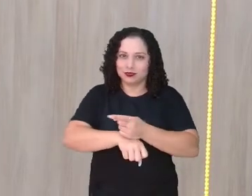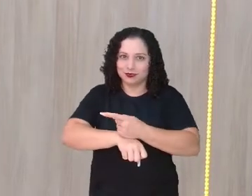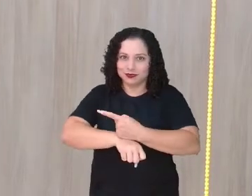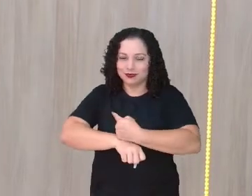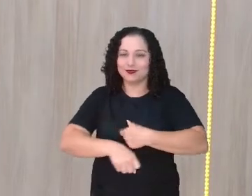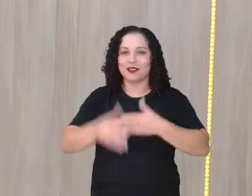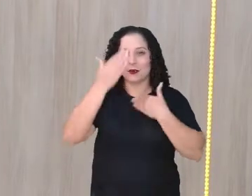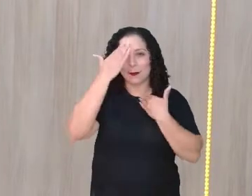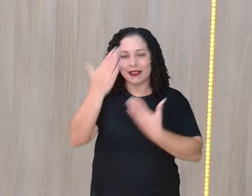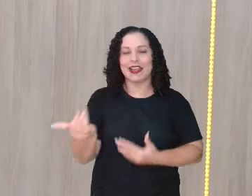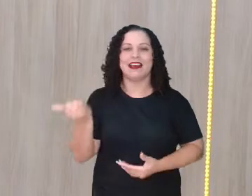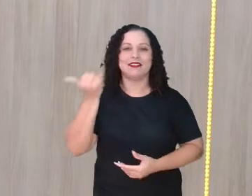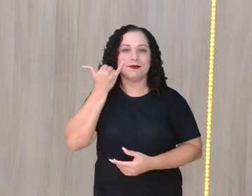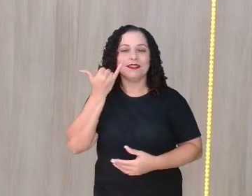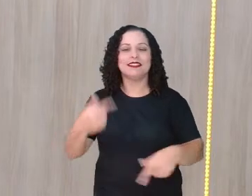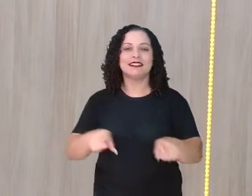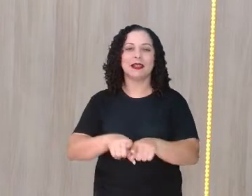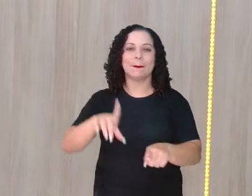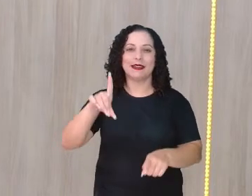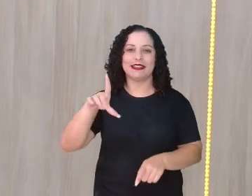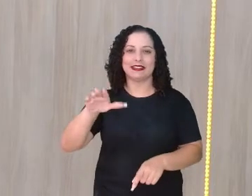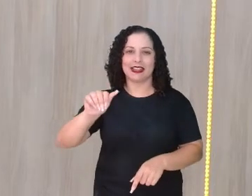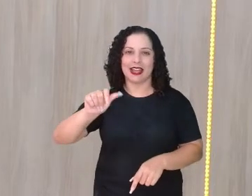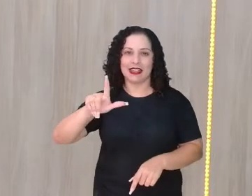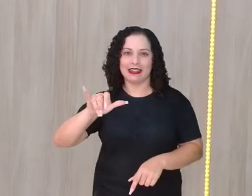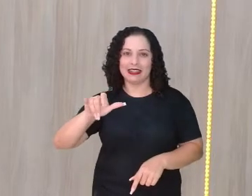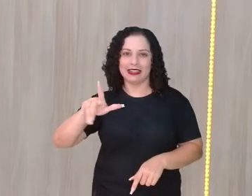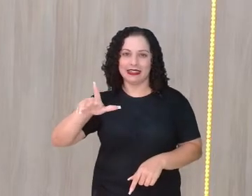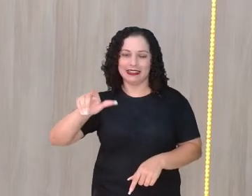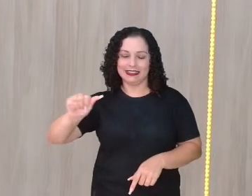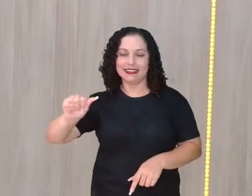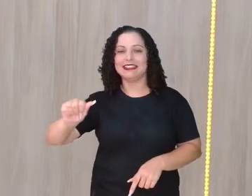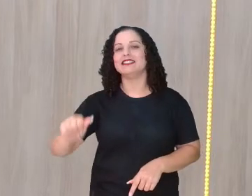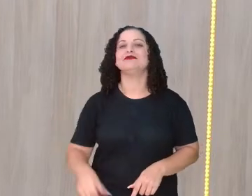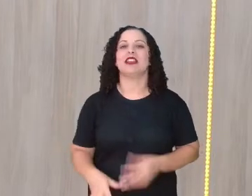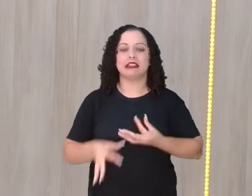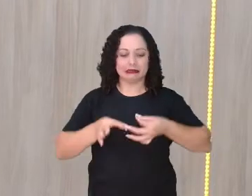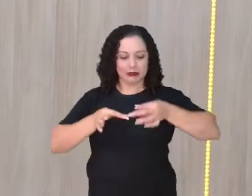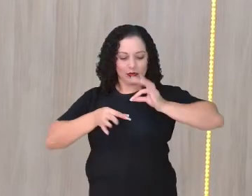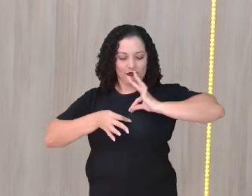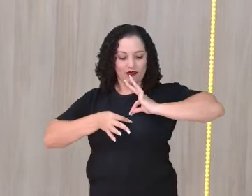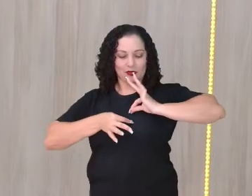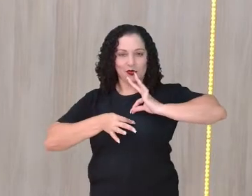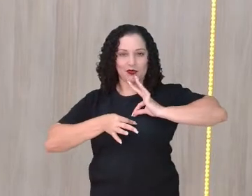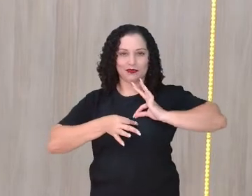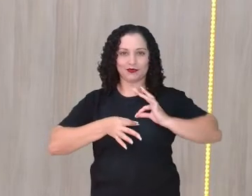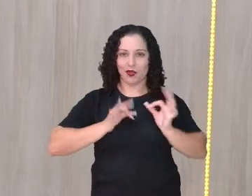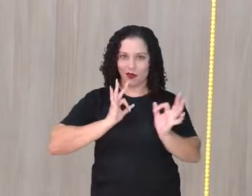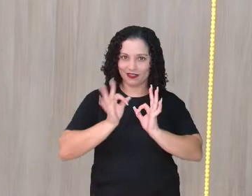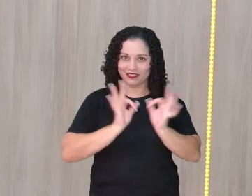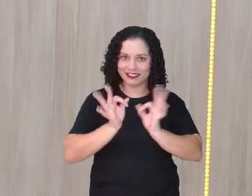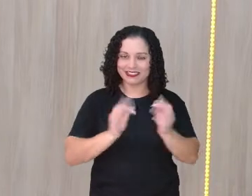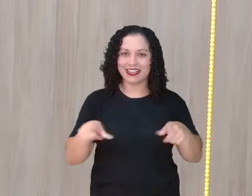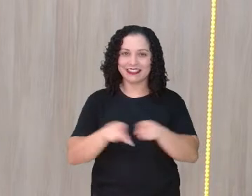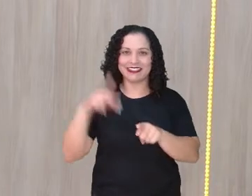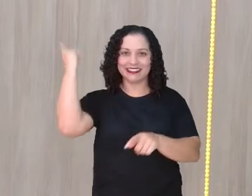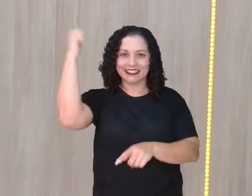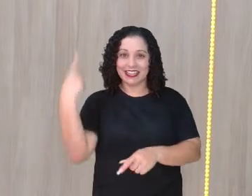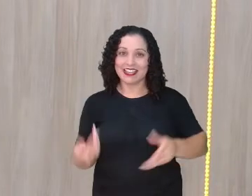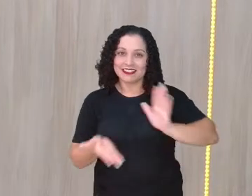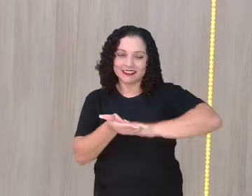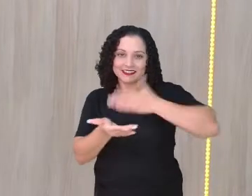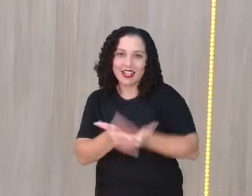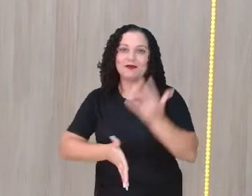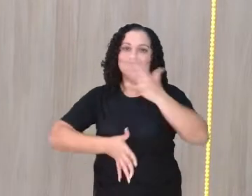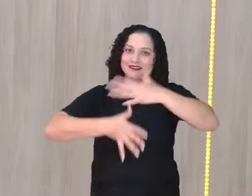obrigada, Billy. Dalila, nossa produtora. Ó, foi ela que colocou aqui meu microfone direitinho. Kézia, nossa intérprete